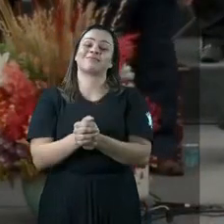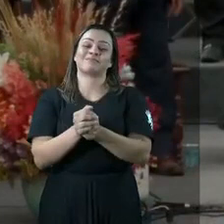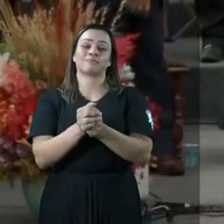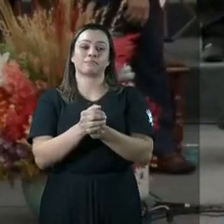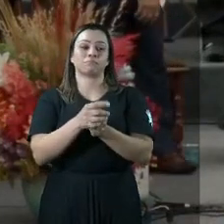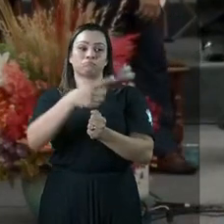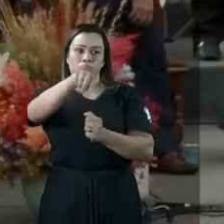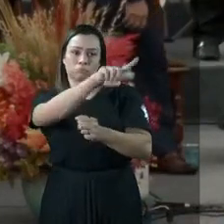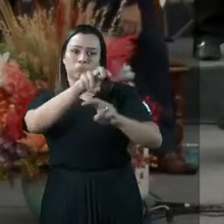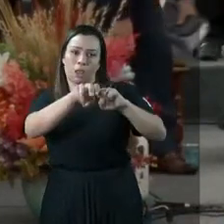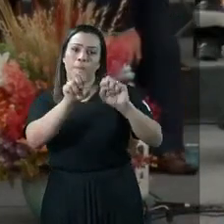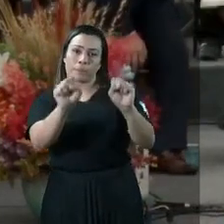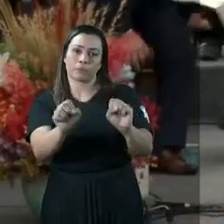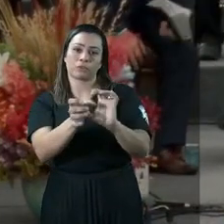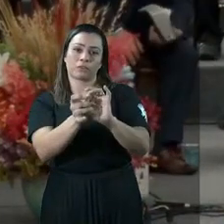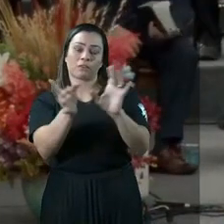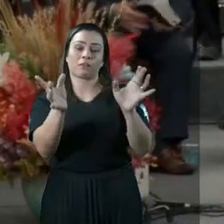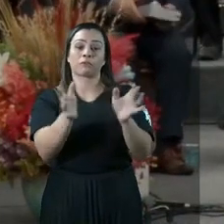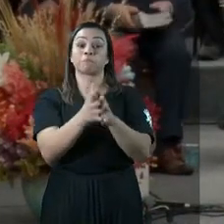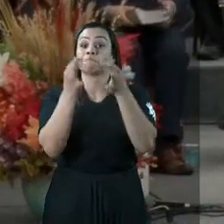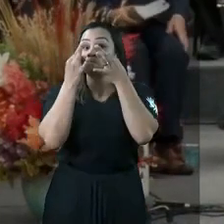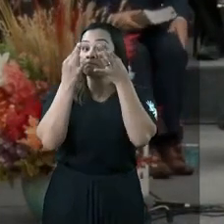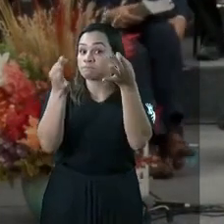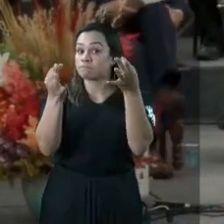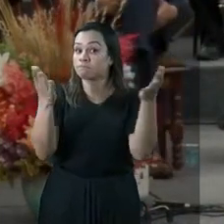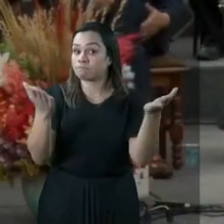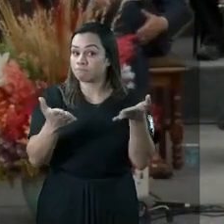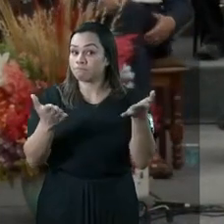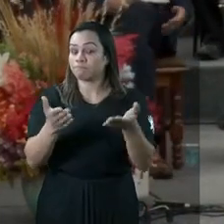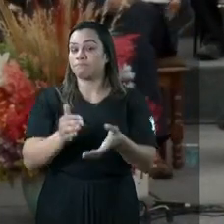sua riquíssima e preciosa atenção.